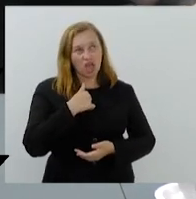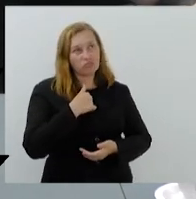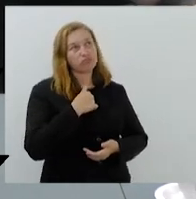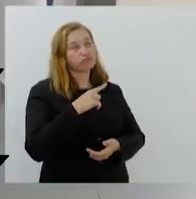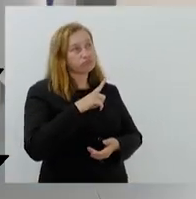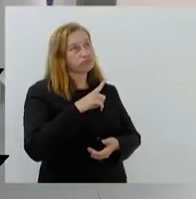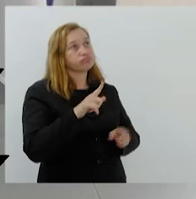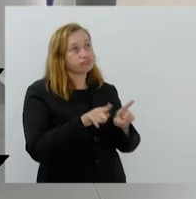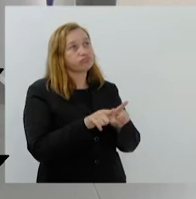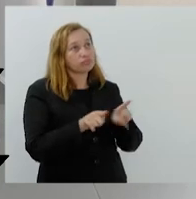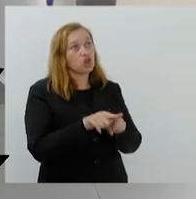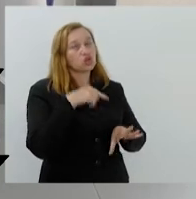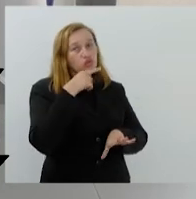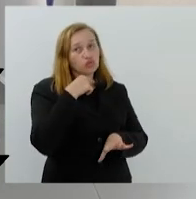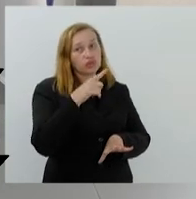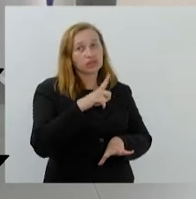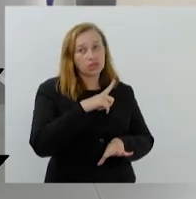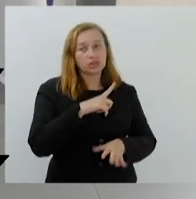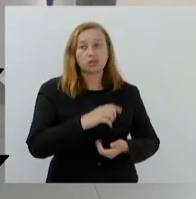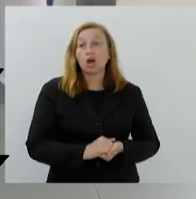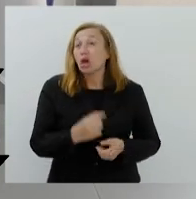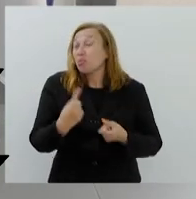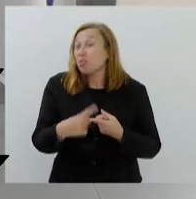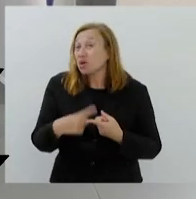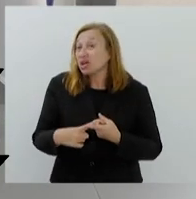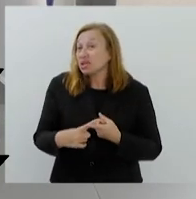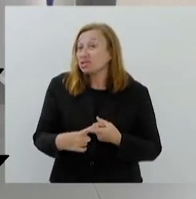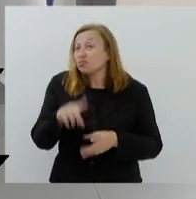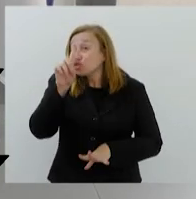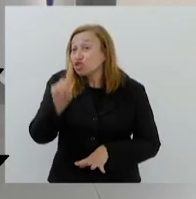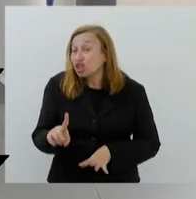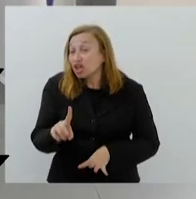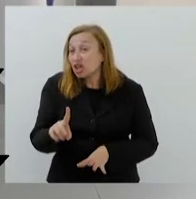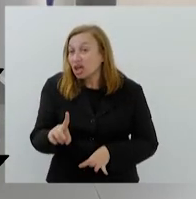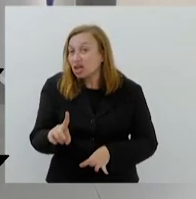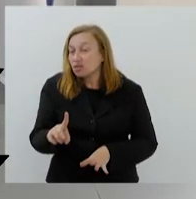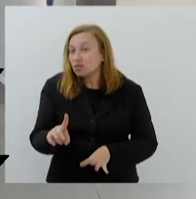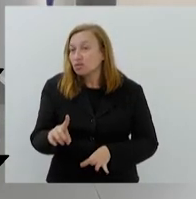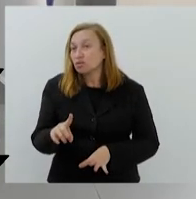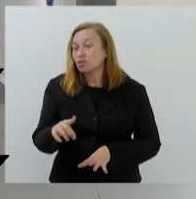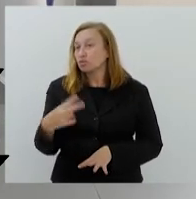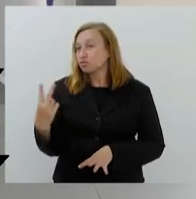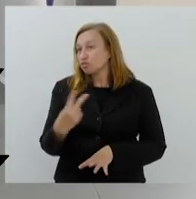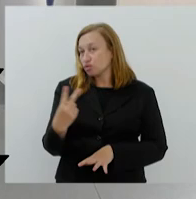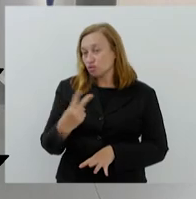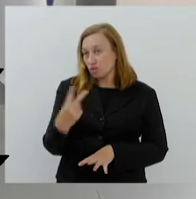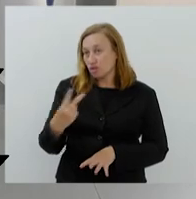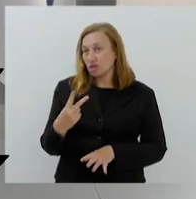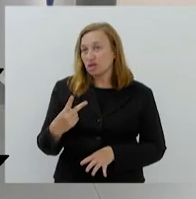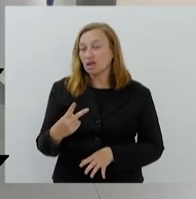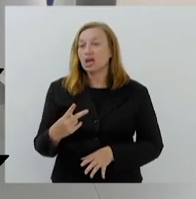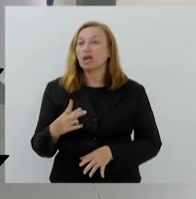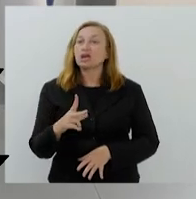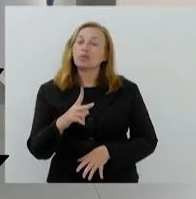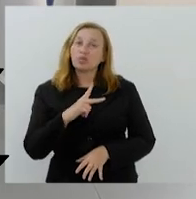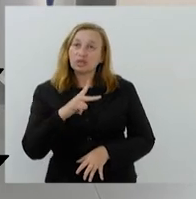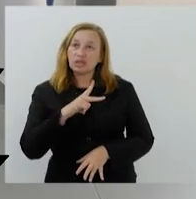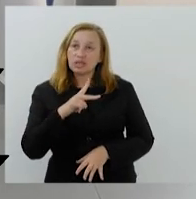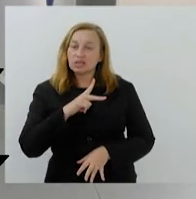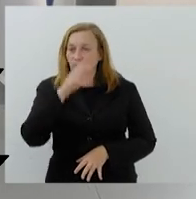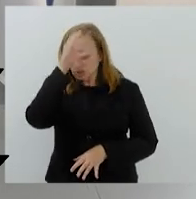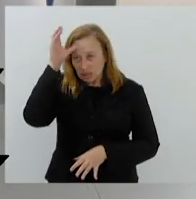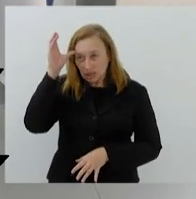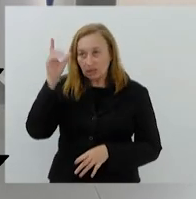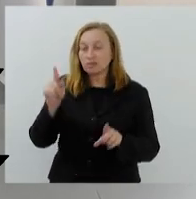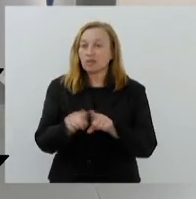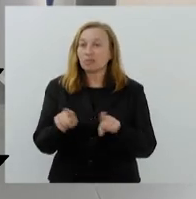Excelência. Tenho dúvida. Estou em dúvida. Porque são direitos tutelados de ambos os lados, né? Tanto a preservação da honra, da imagem, quanto o